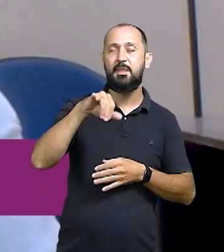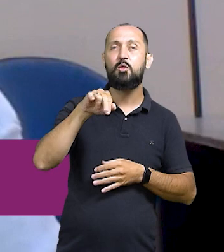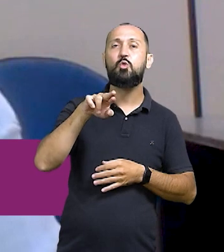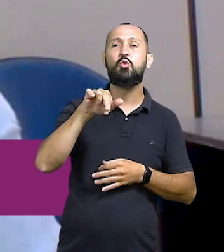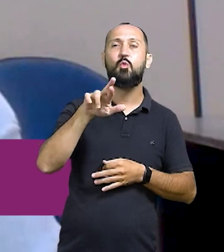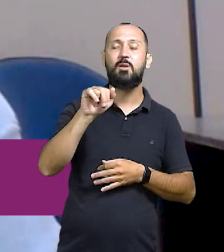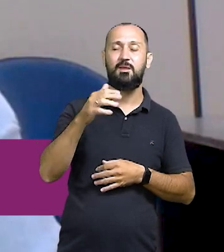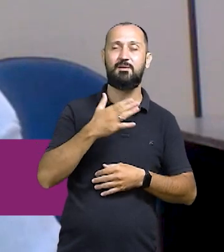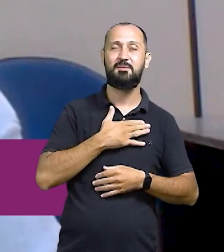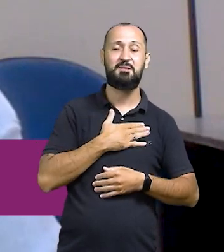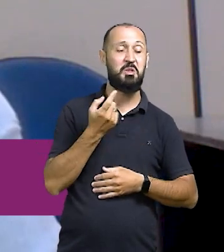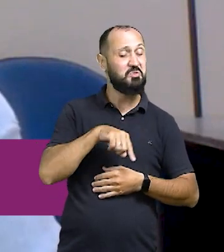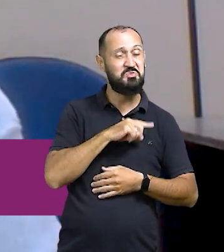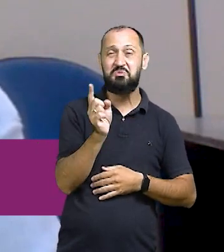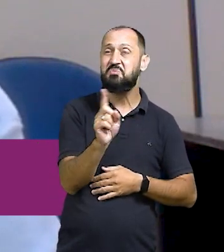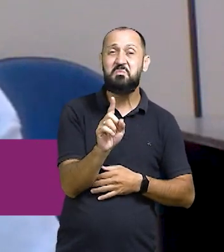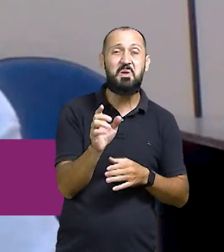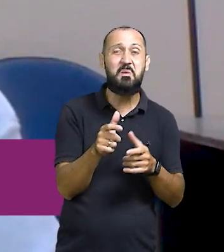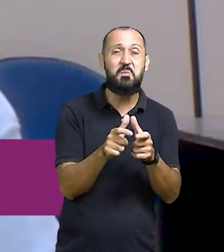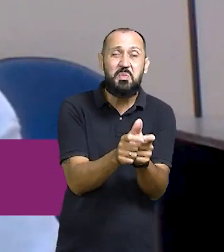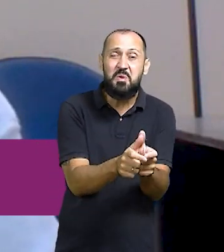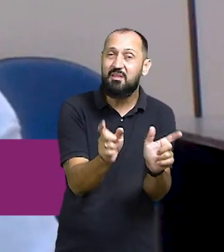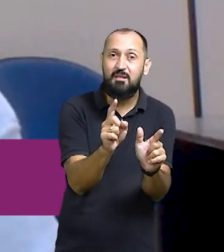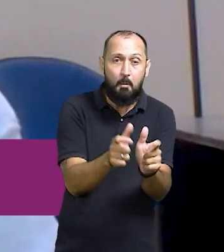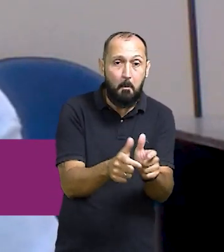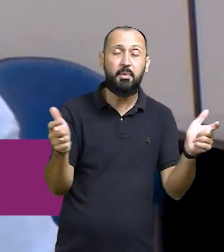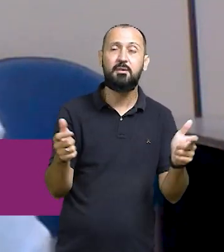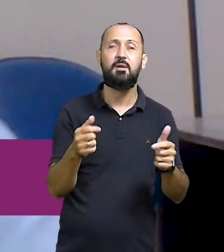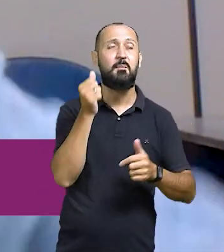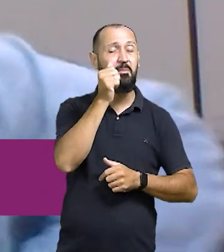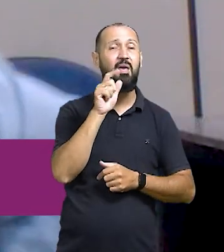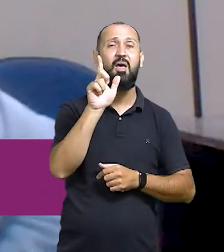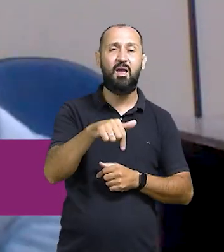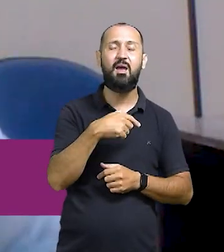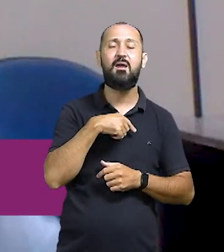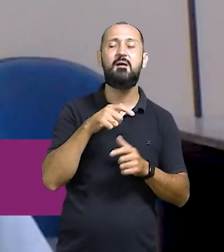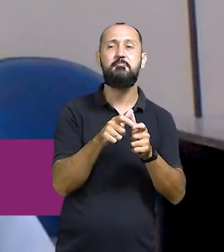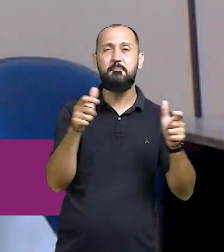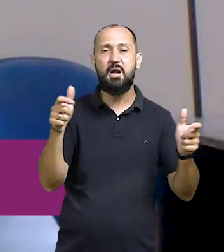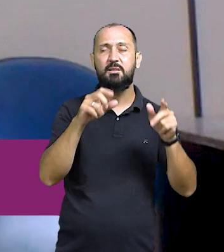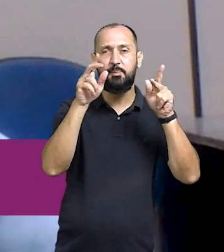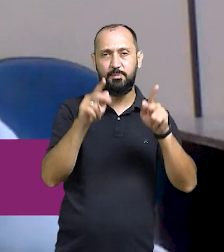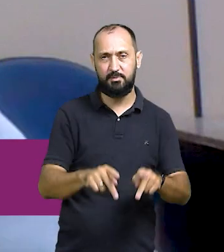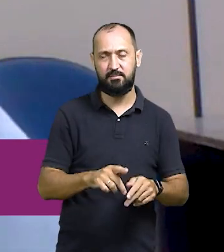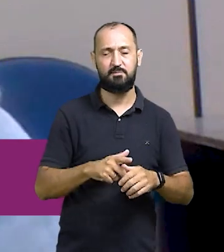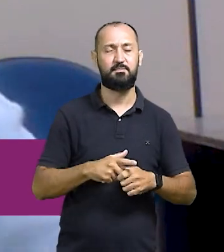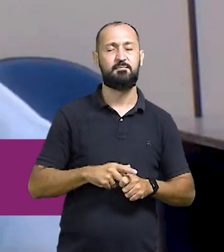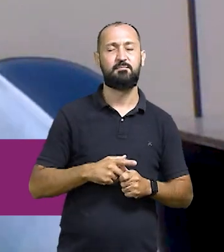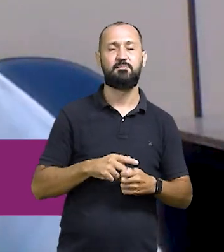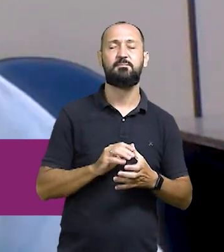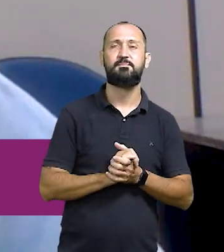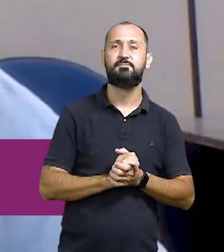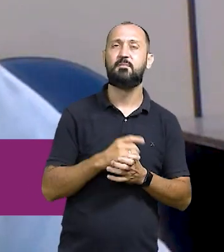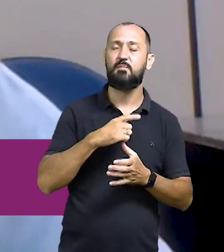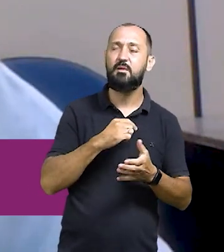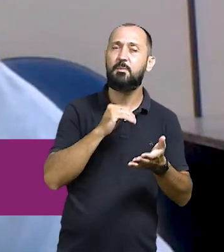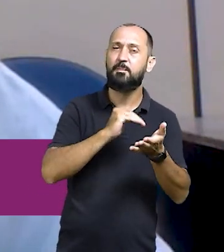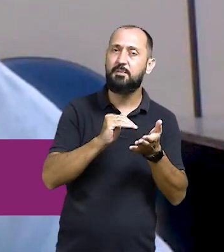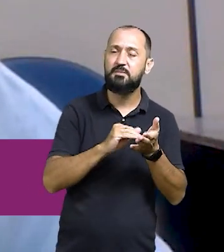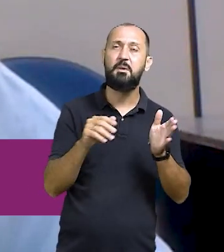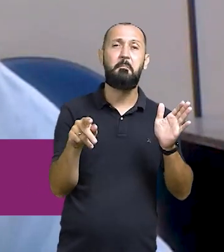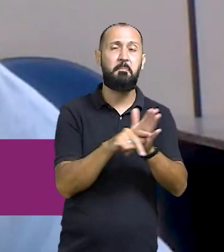interessantes, Lívia. O primeiro deles, na verdade, para além dessa questão de ser